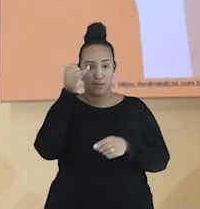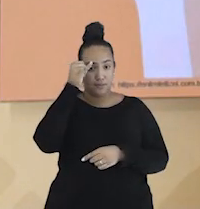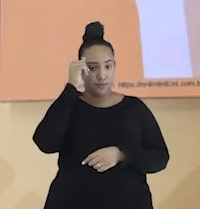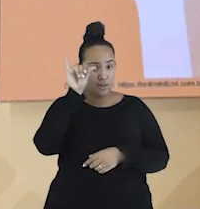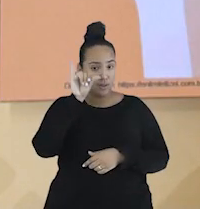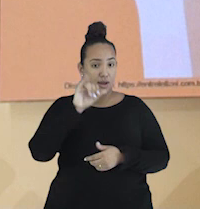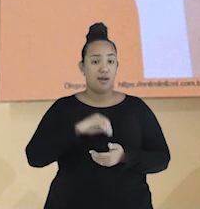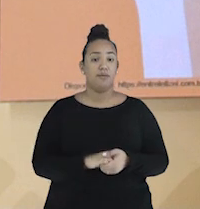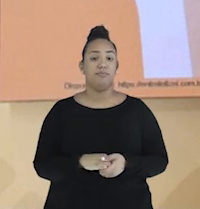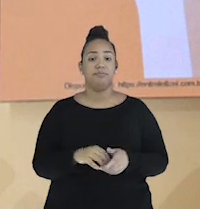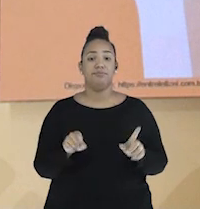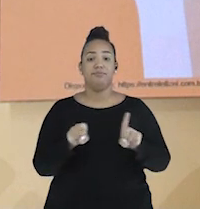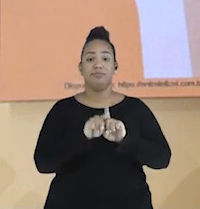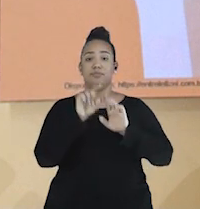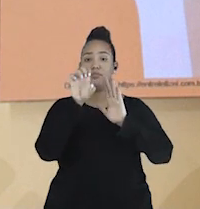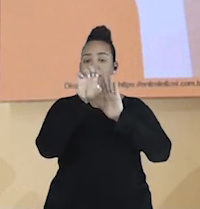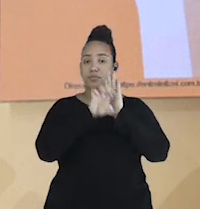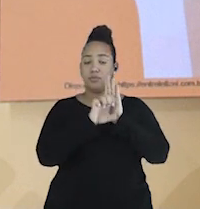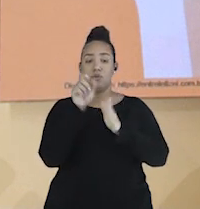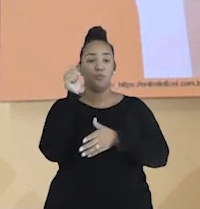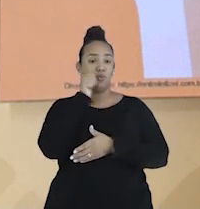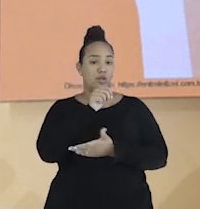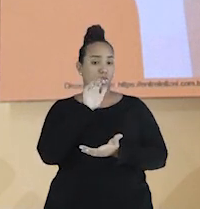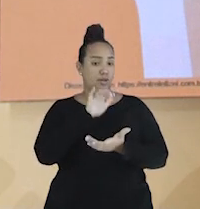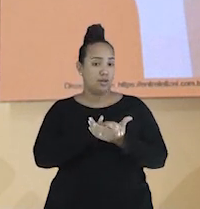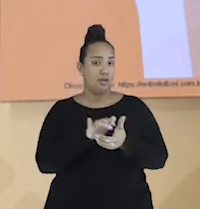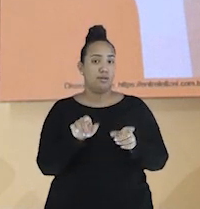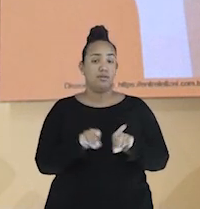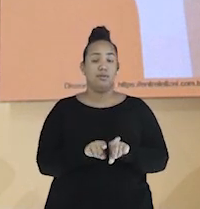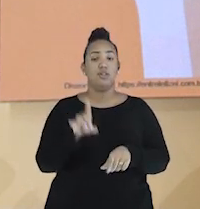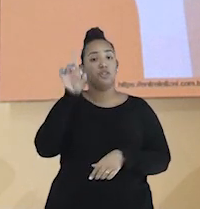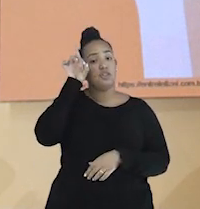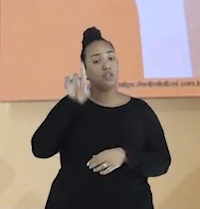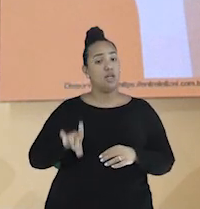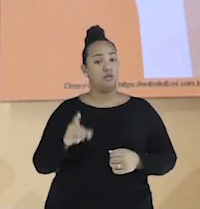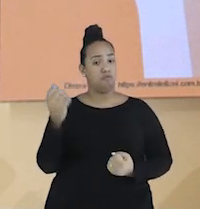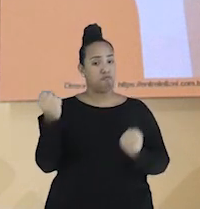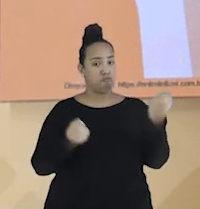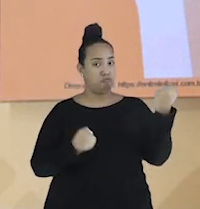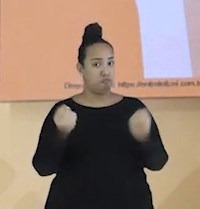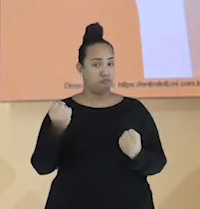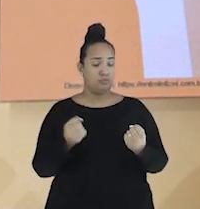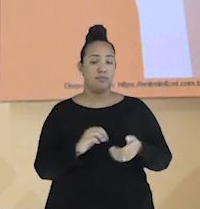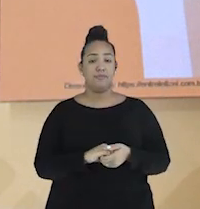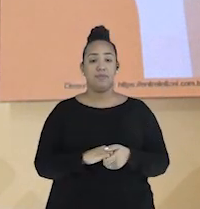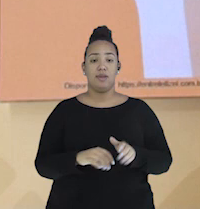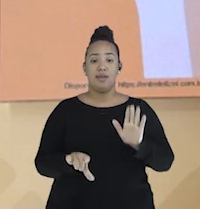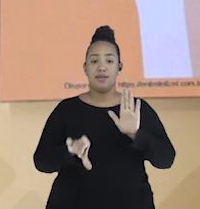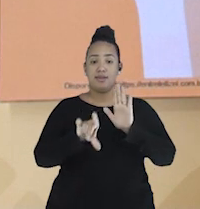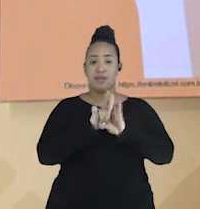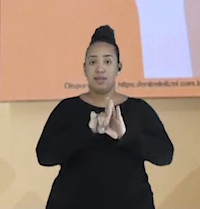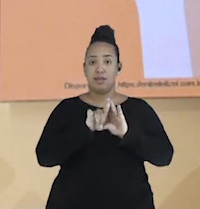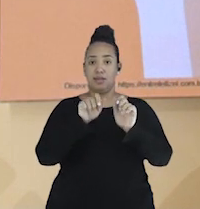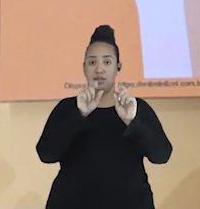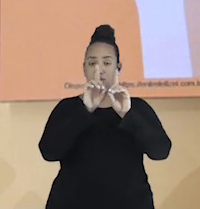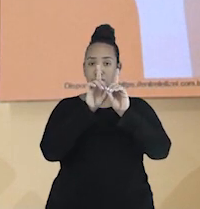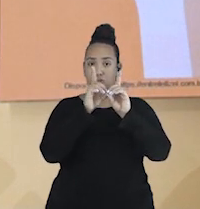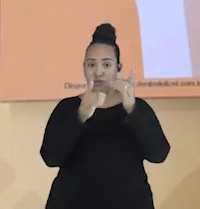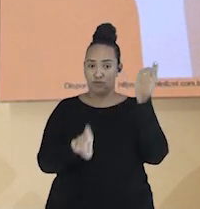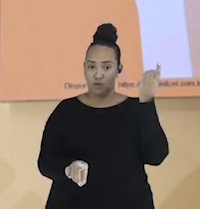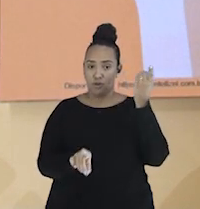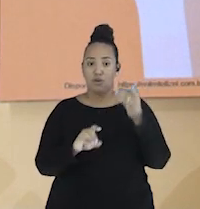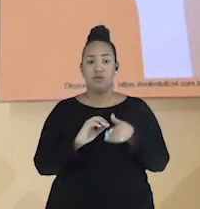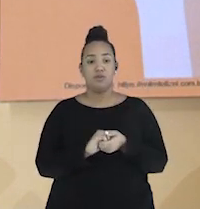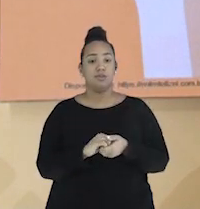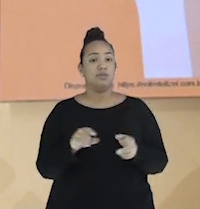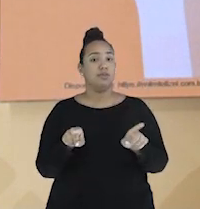o Estatuto da Mulher Casada, o direito de dirigir, a lei do divórcio, praticar